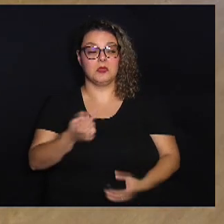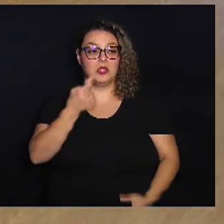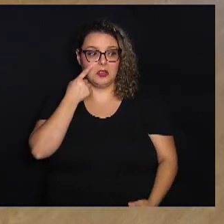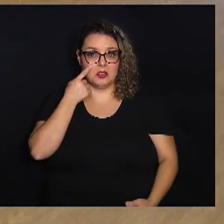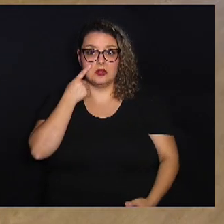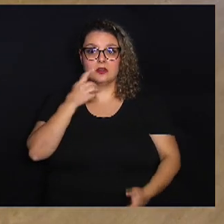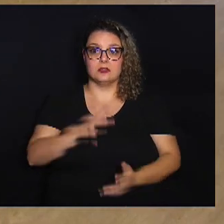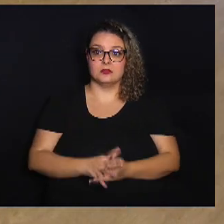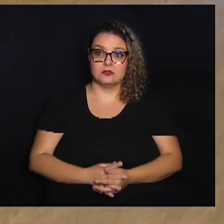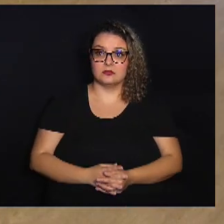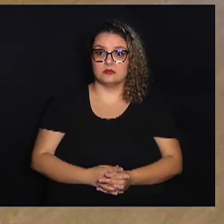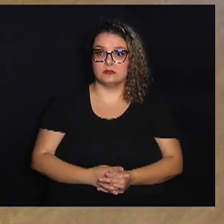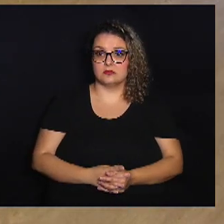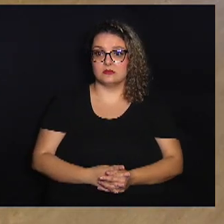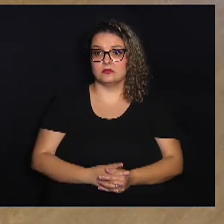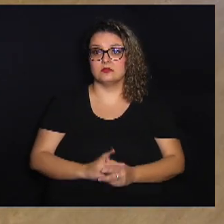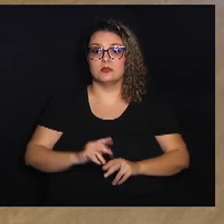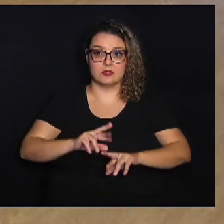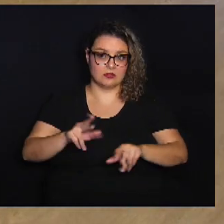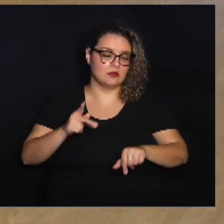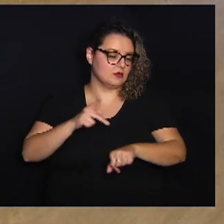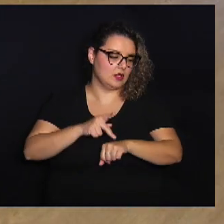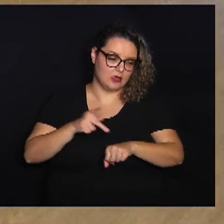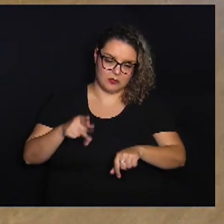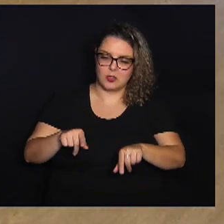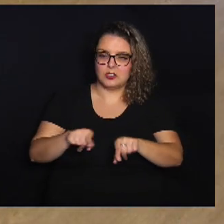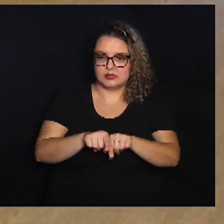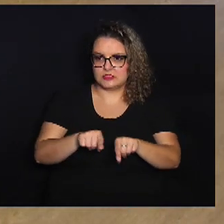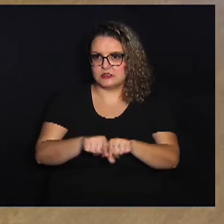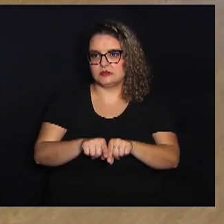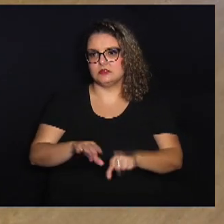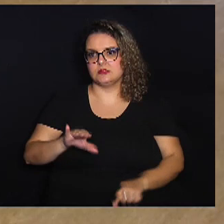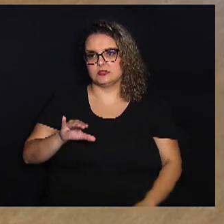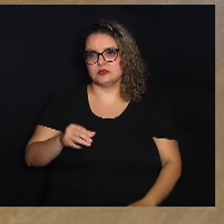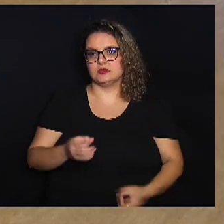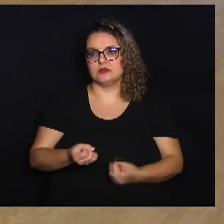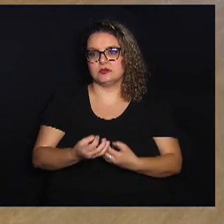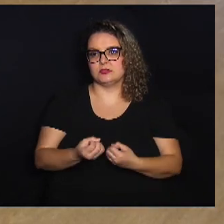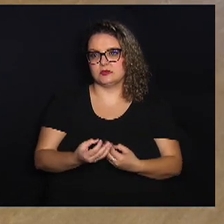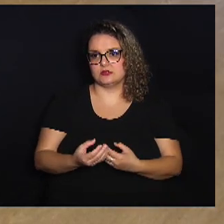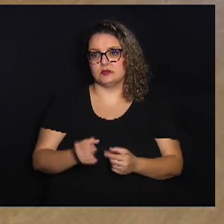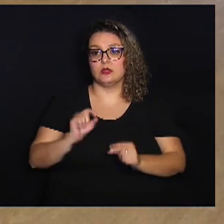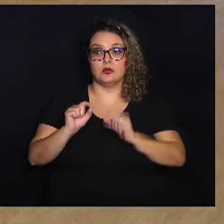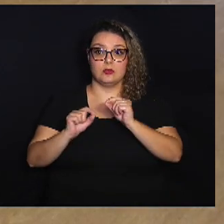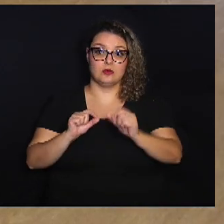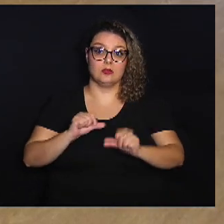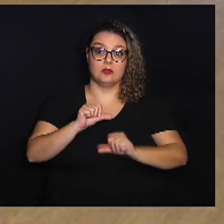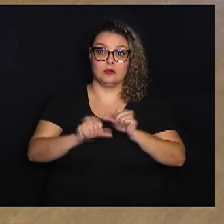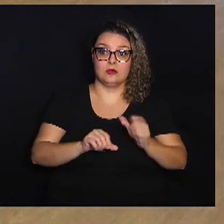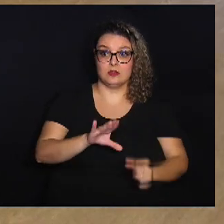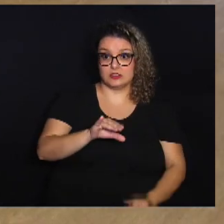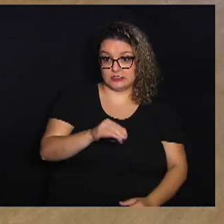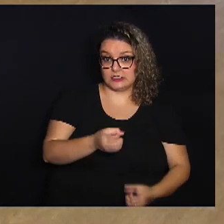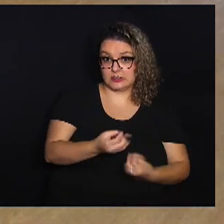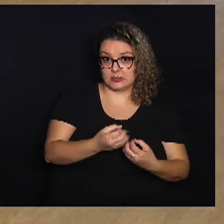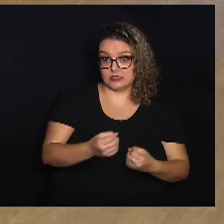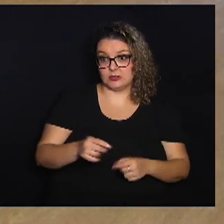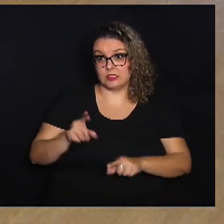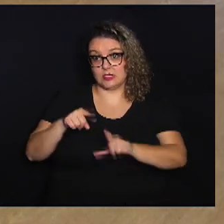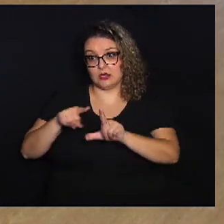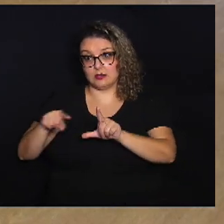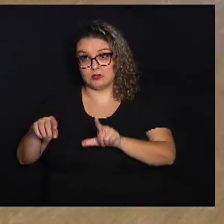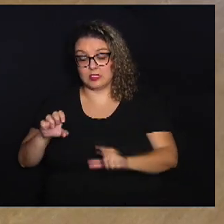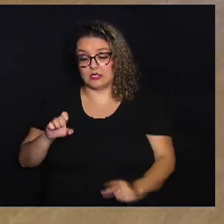E várias pós-graduações também em ciência de dados. O que muda da ciência de dados para a